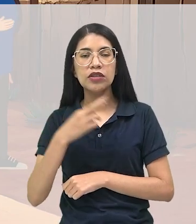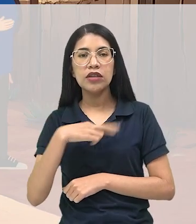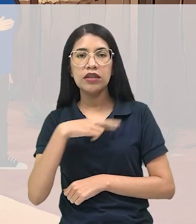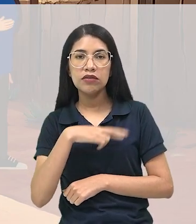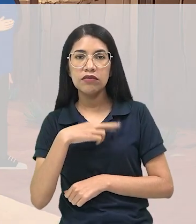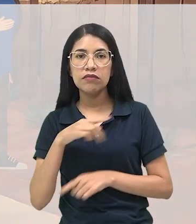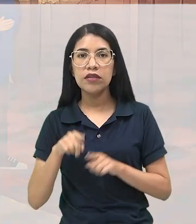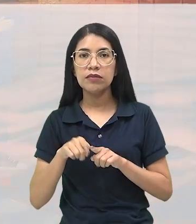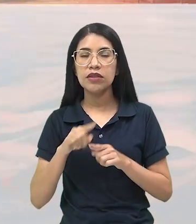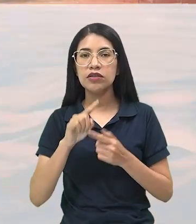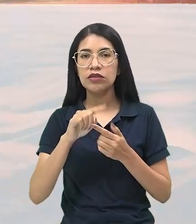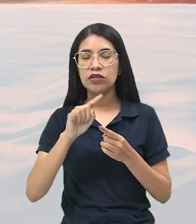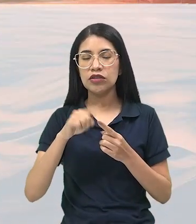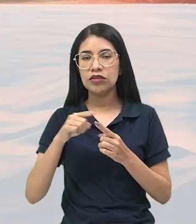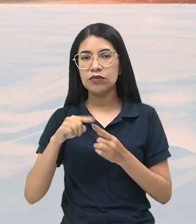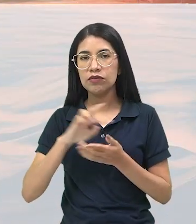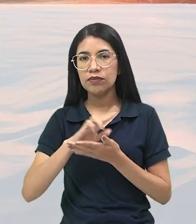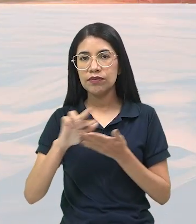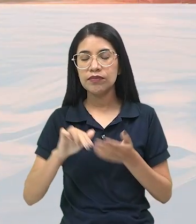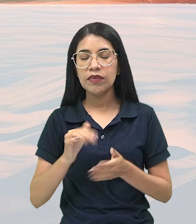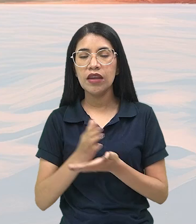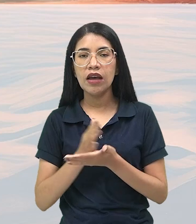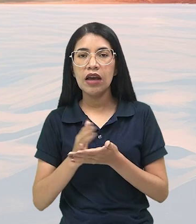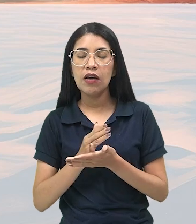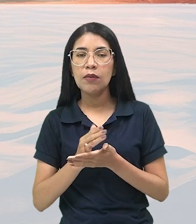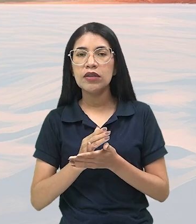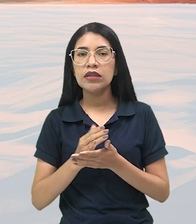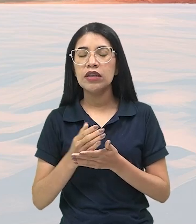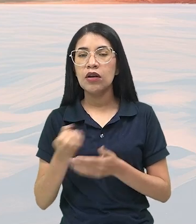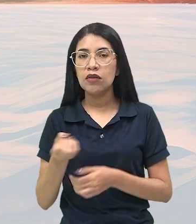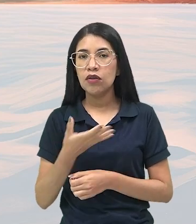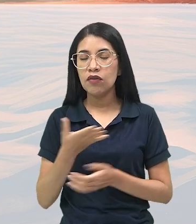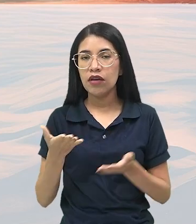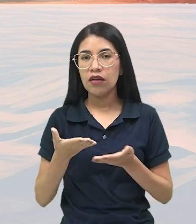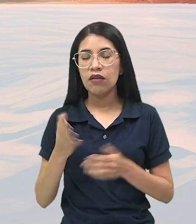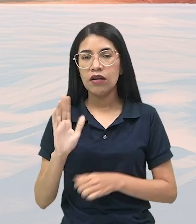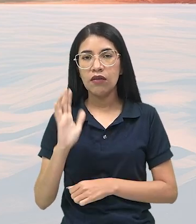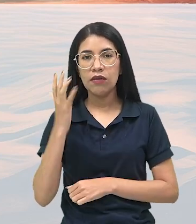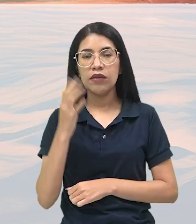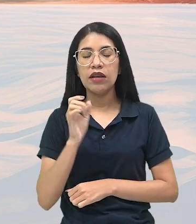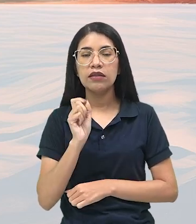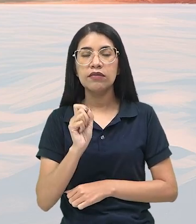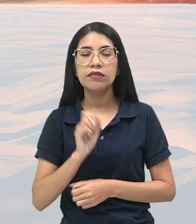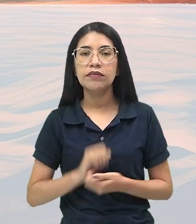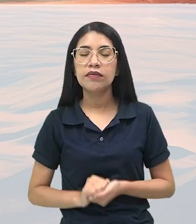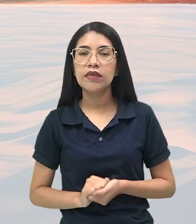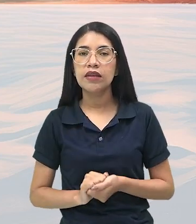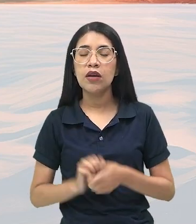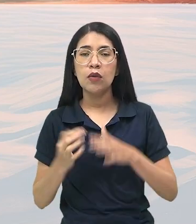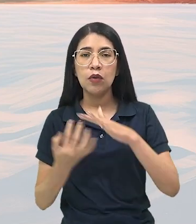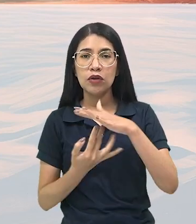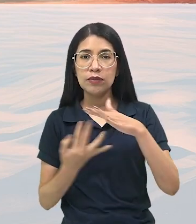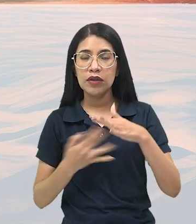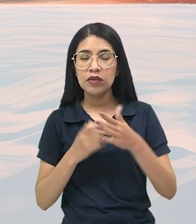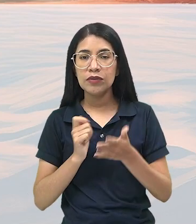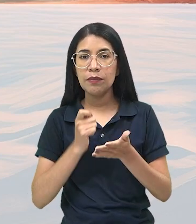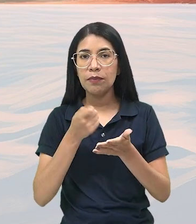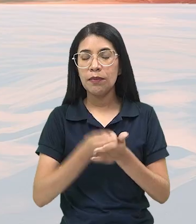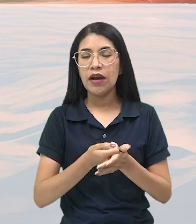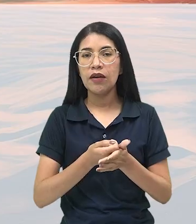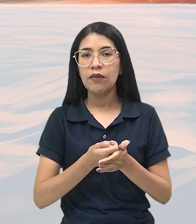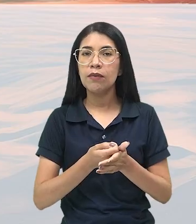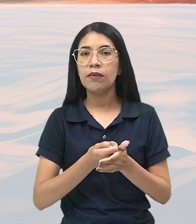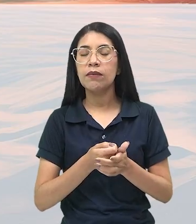tipos. Algumas das situações mais recentes e mais sérias é quando muitos migrantes pagam outras